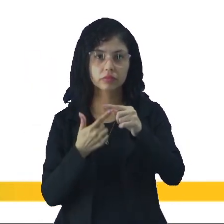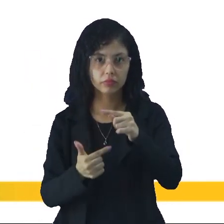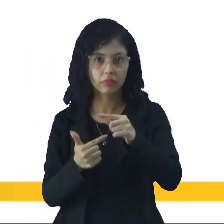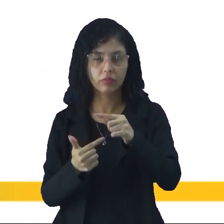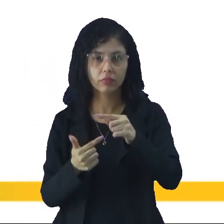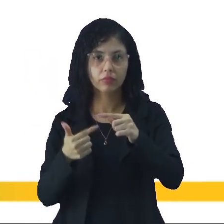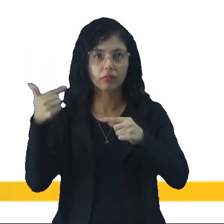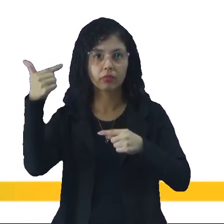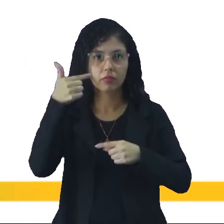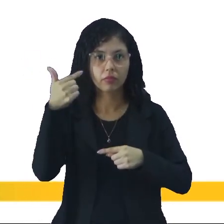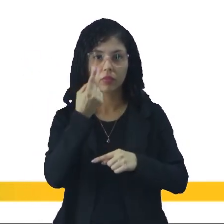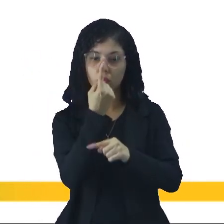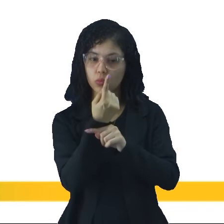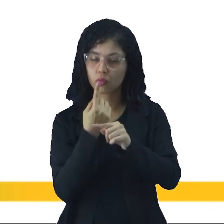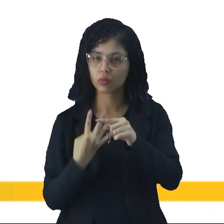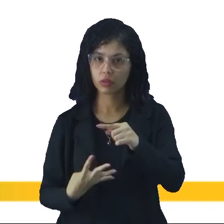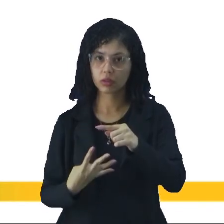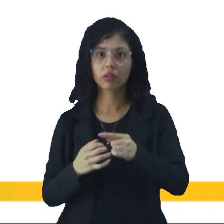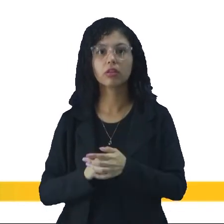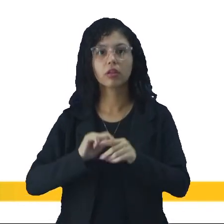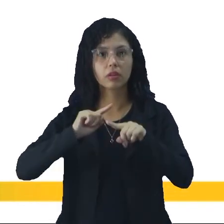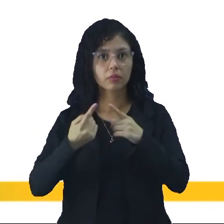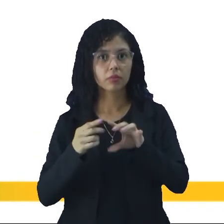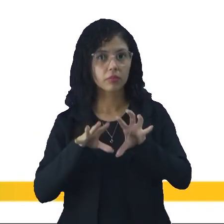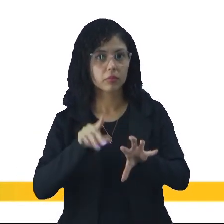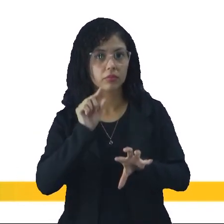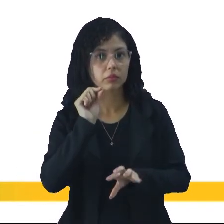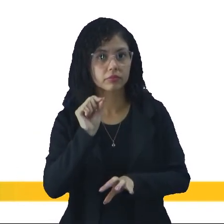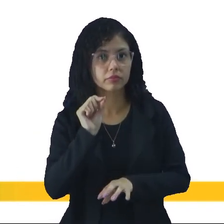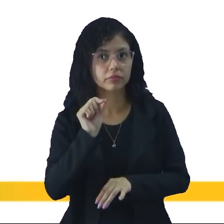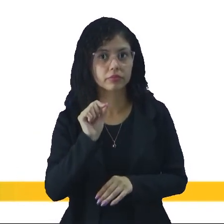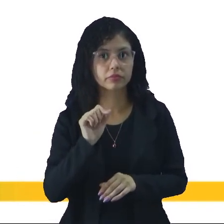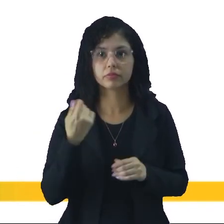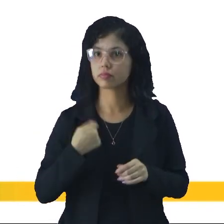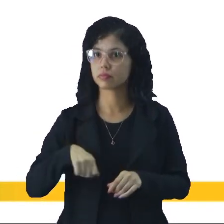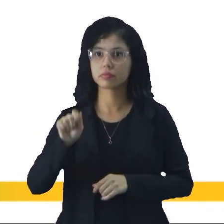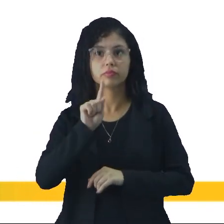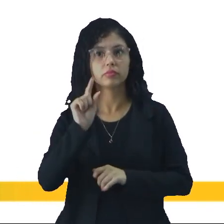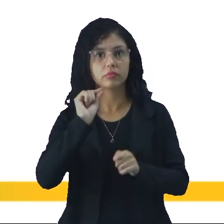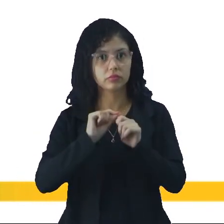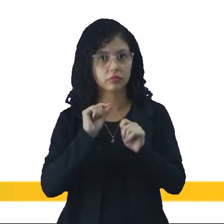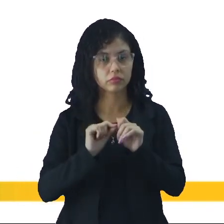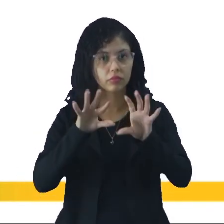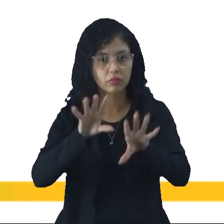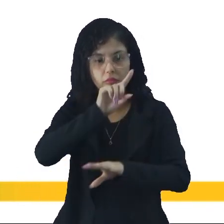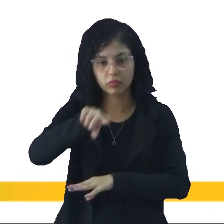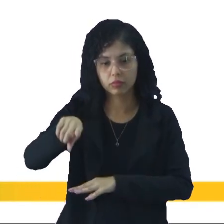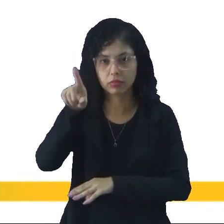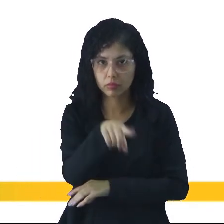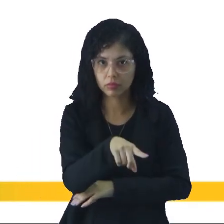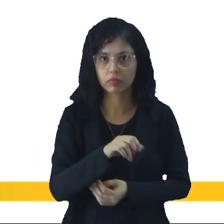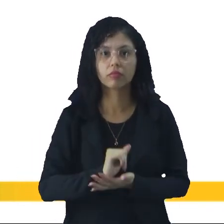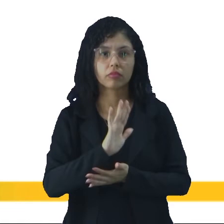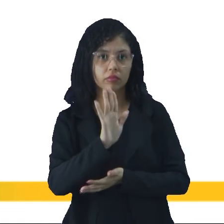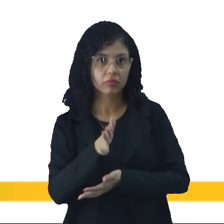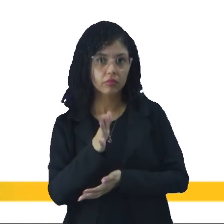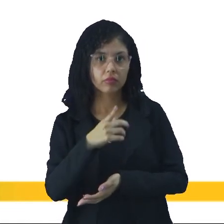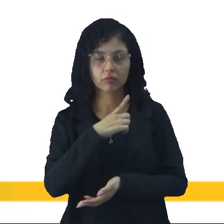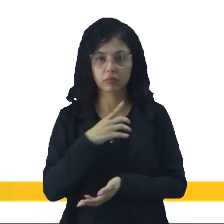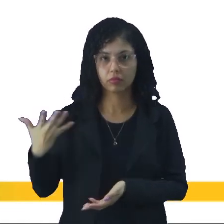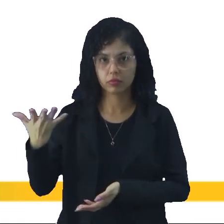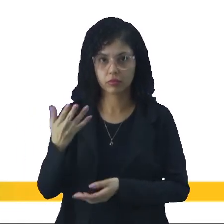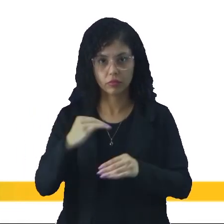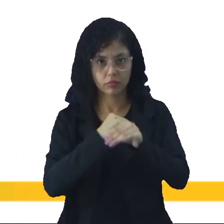elevado ao quadrado vai dar 1/4, mas aqui, ó, eu não vou precisar fazer isso porque eu posso cancelar, ó. Já que as bases